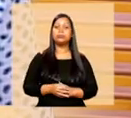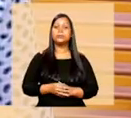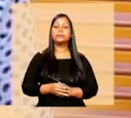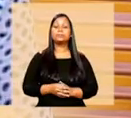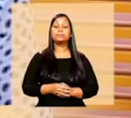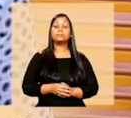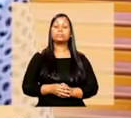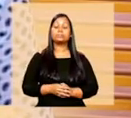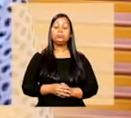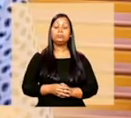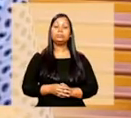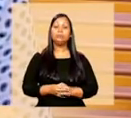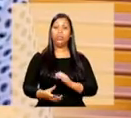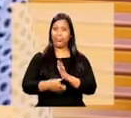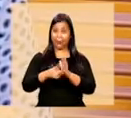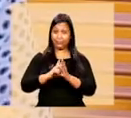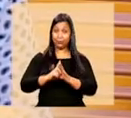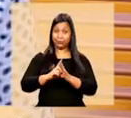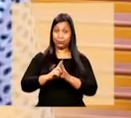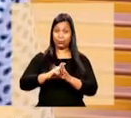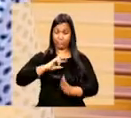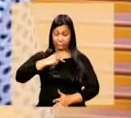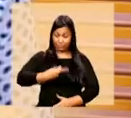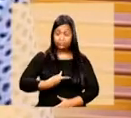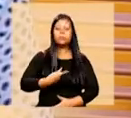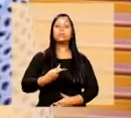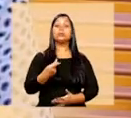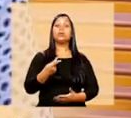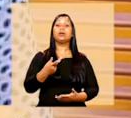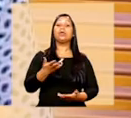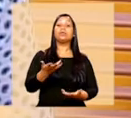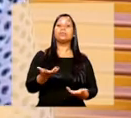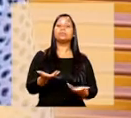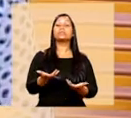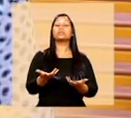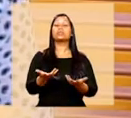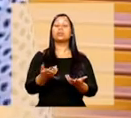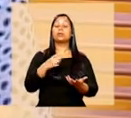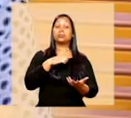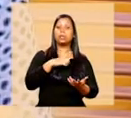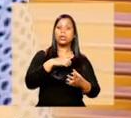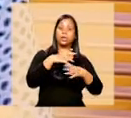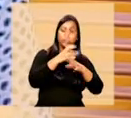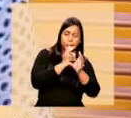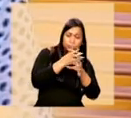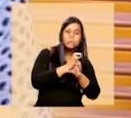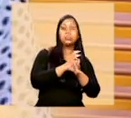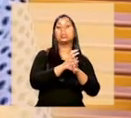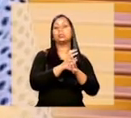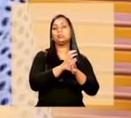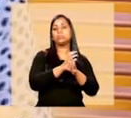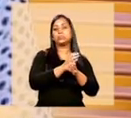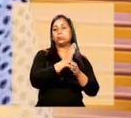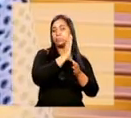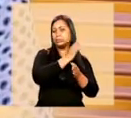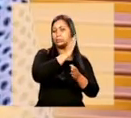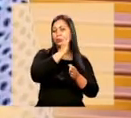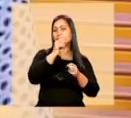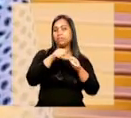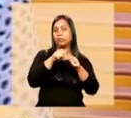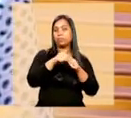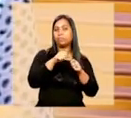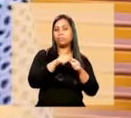do transplante, você tem ali no ambulatório os exames que são praticamente periódicos, você